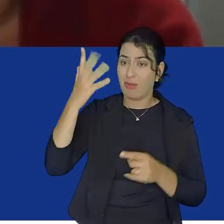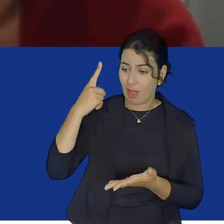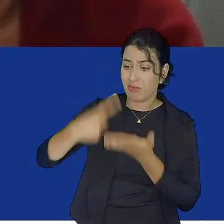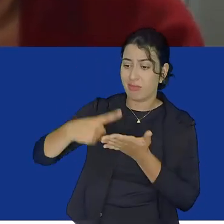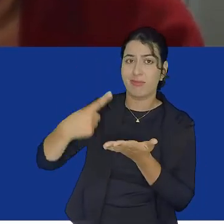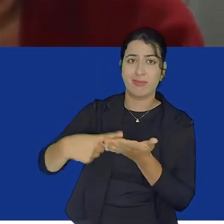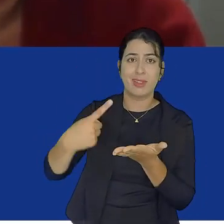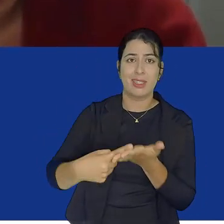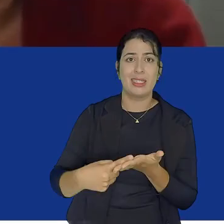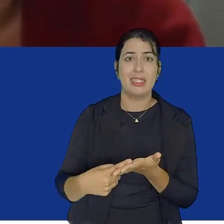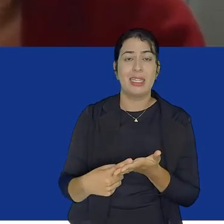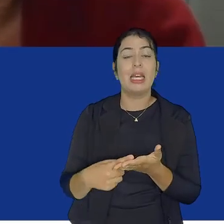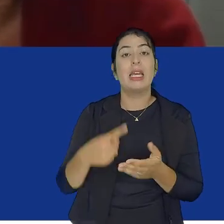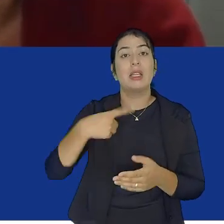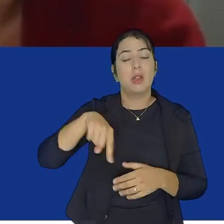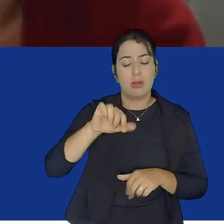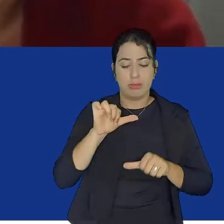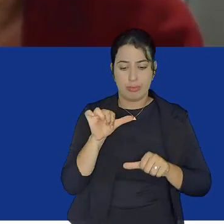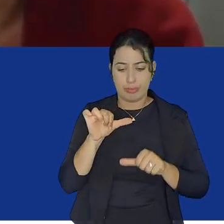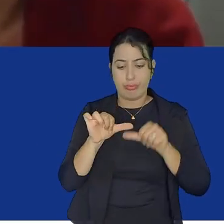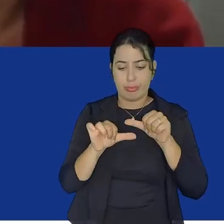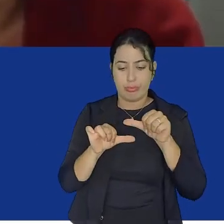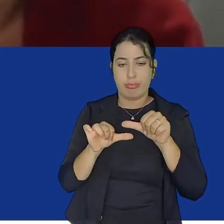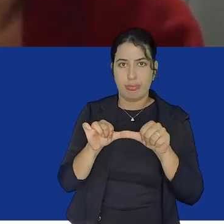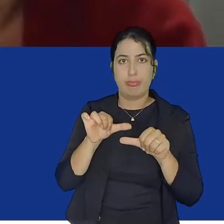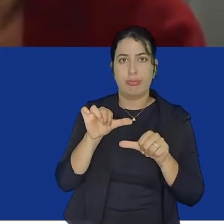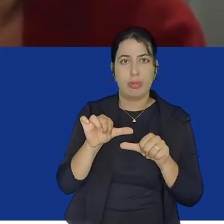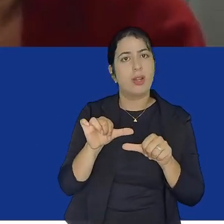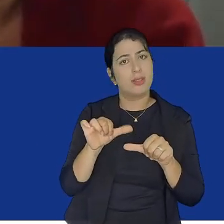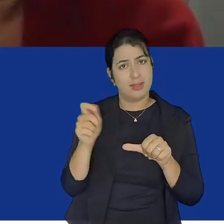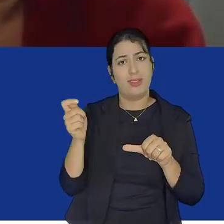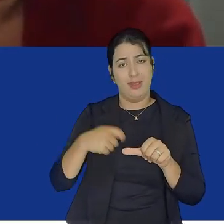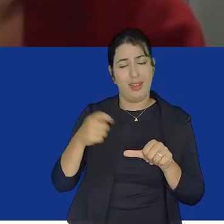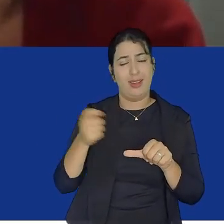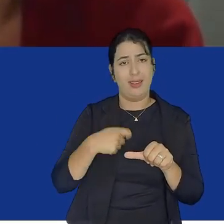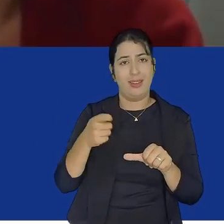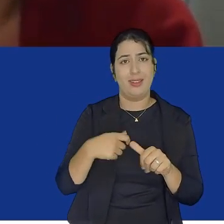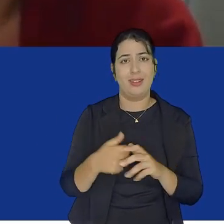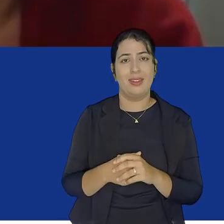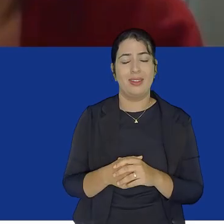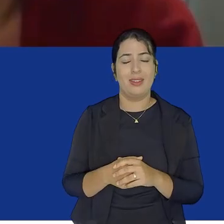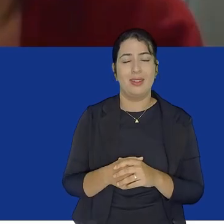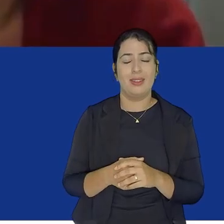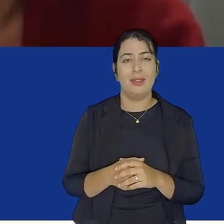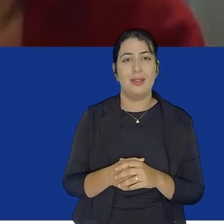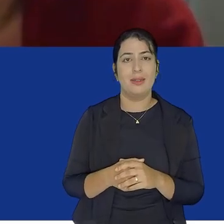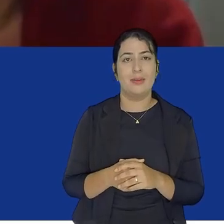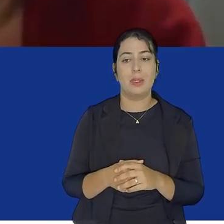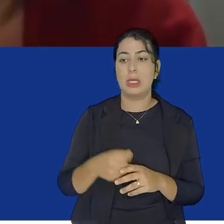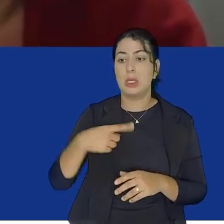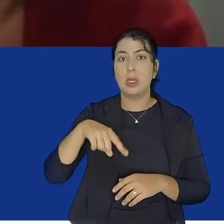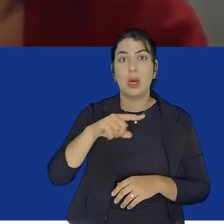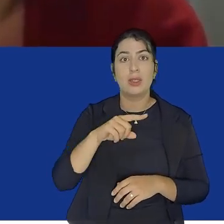transformação organizacional de cultura, mas ela é possível, ela é necessária. E este é o tempo. Não dá mais. É